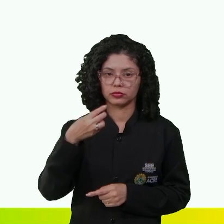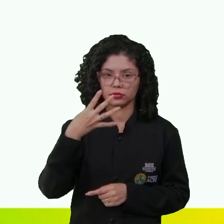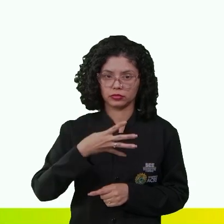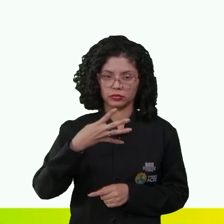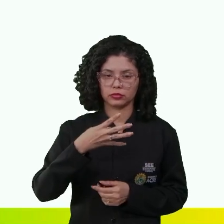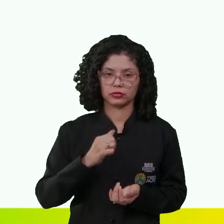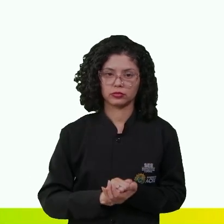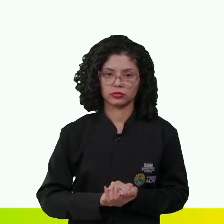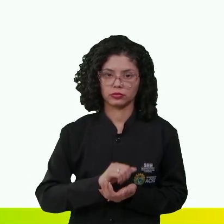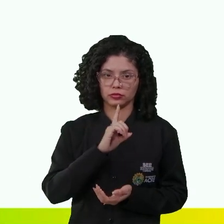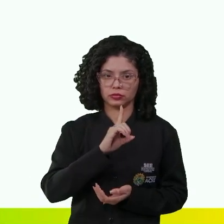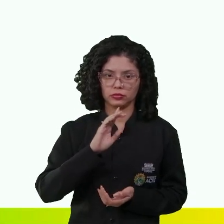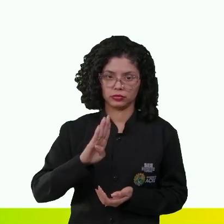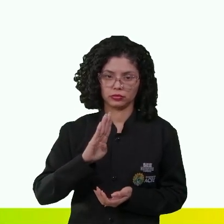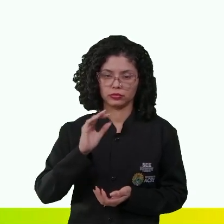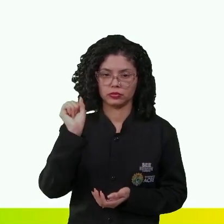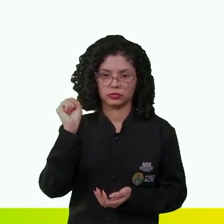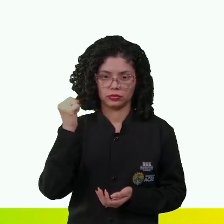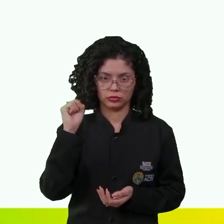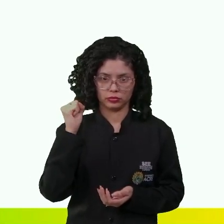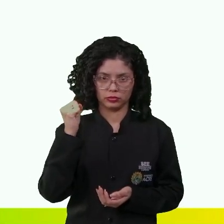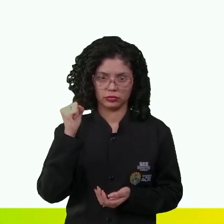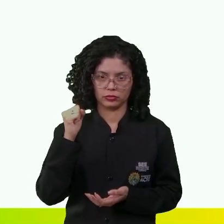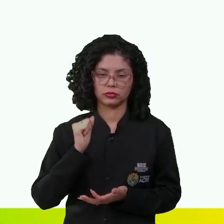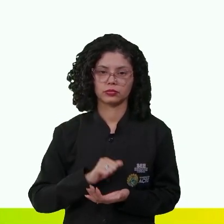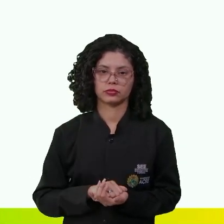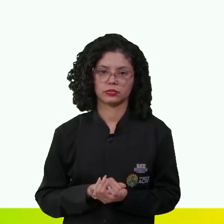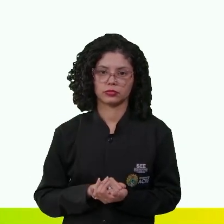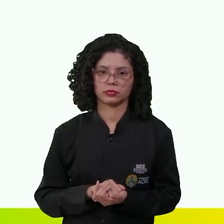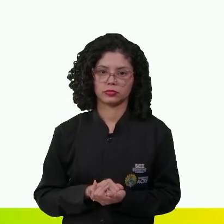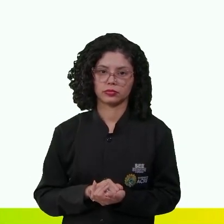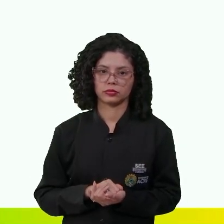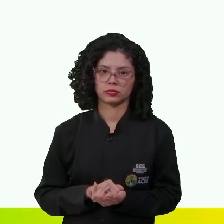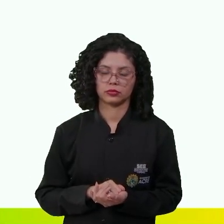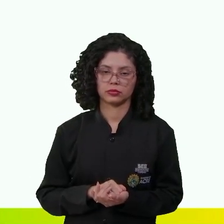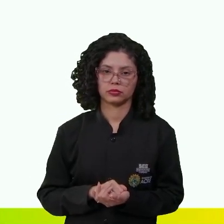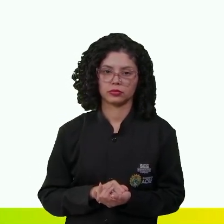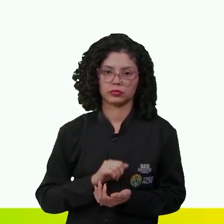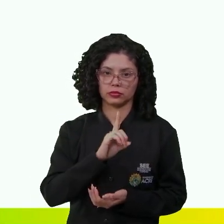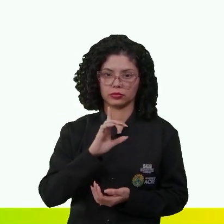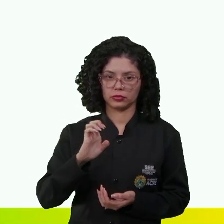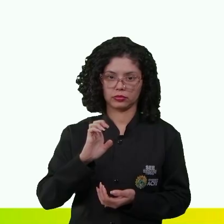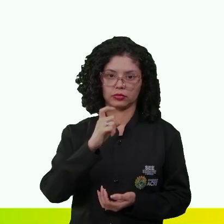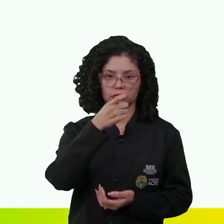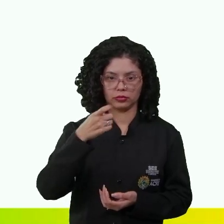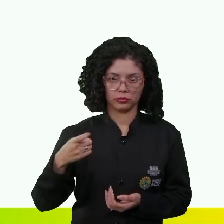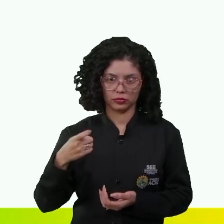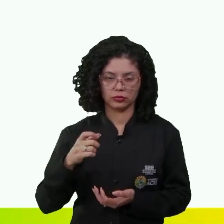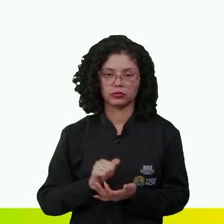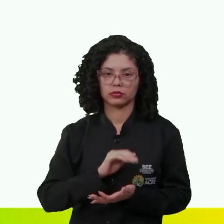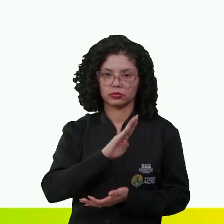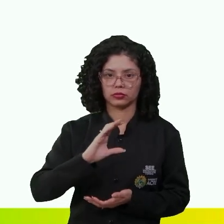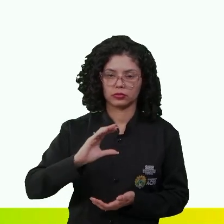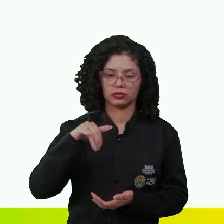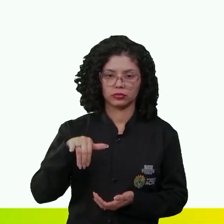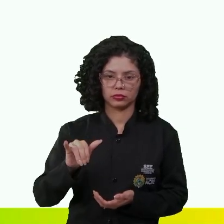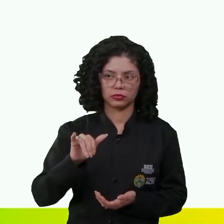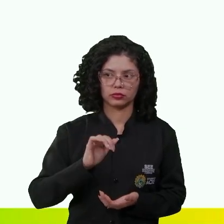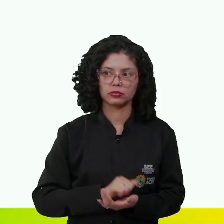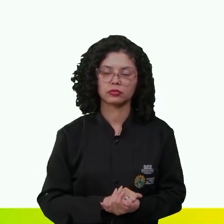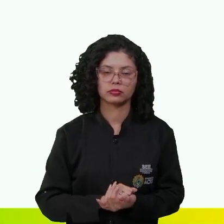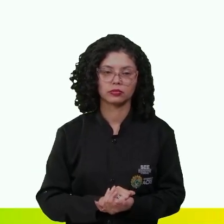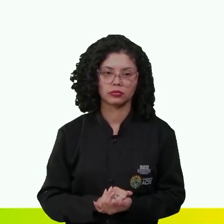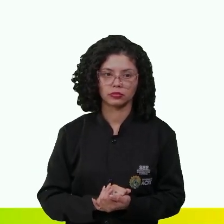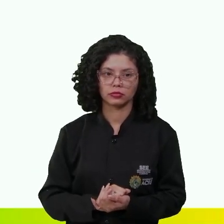4, DB mede 8 e DE igual a X e BC igual a